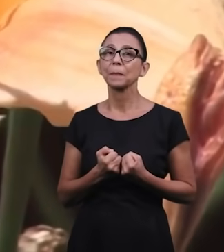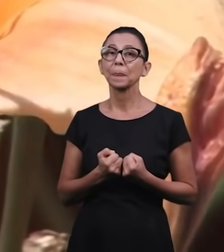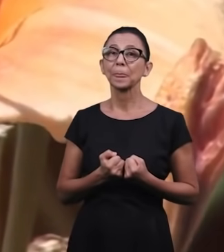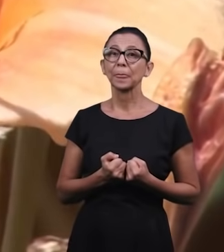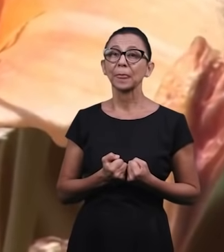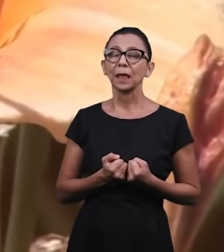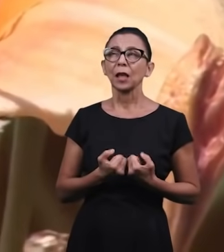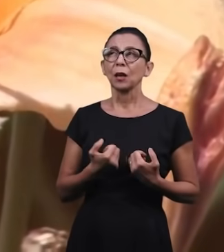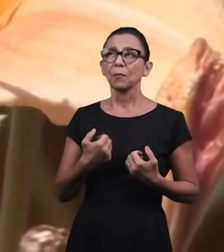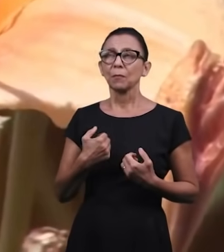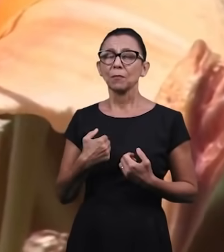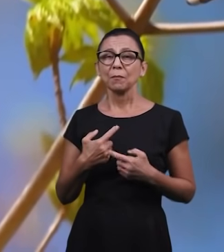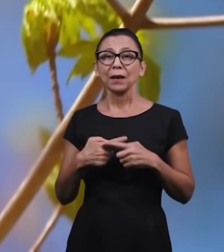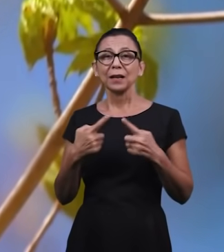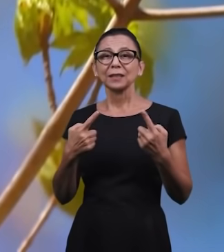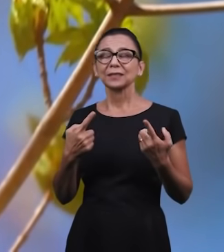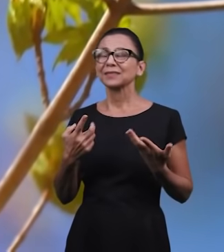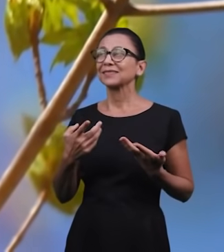culpa,